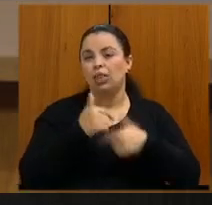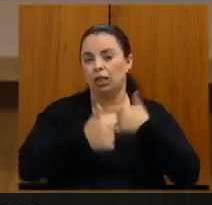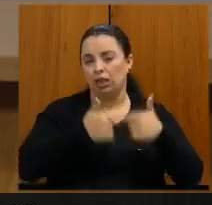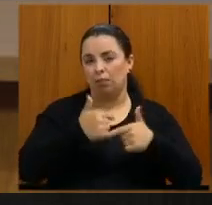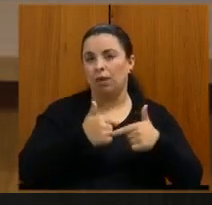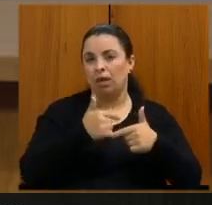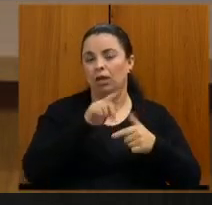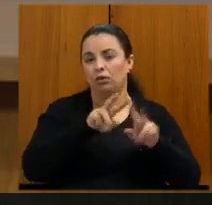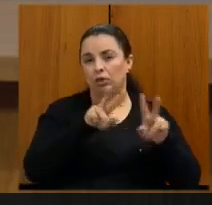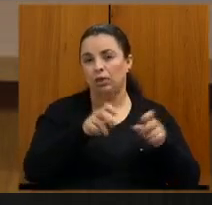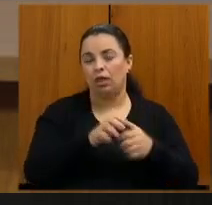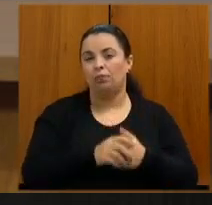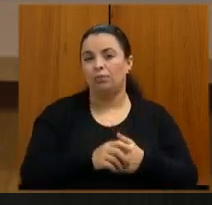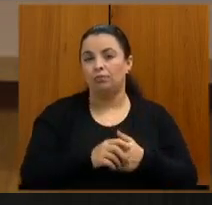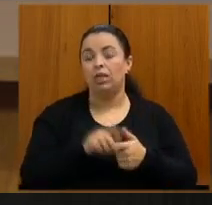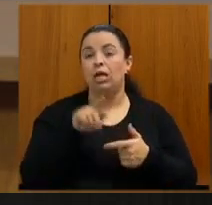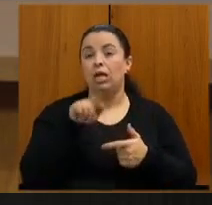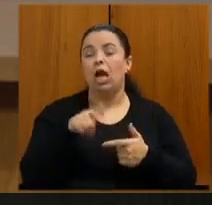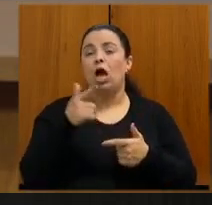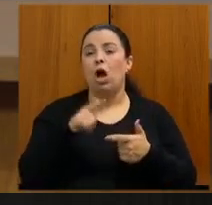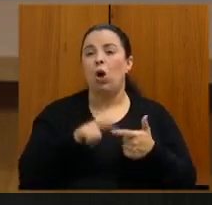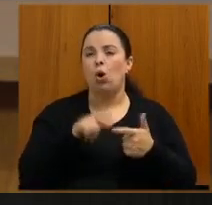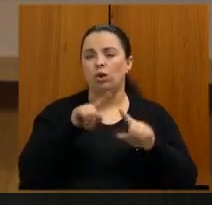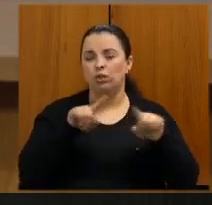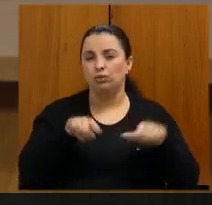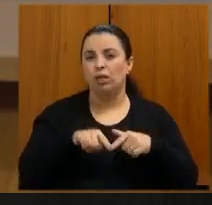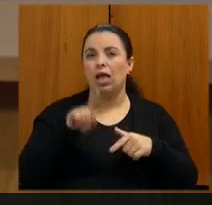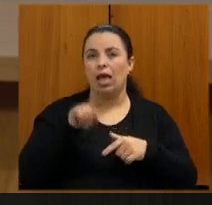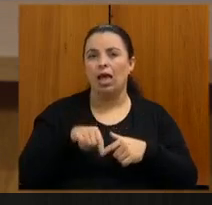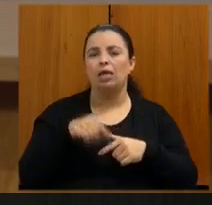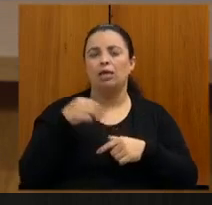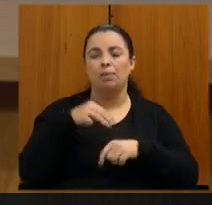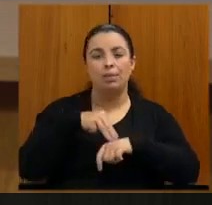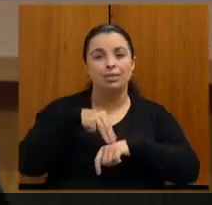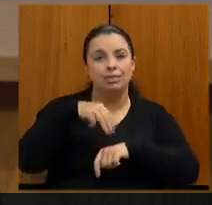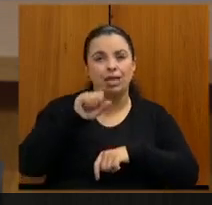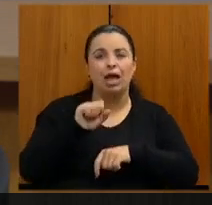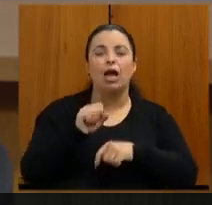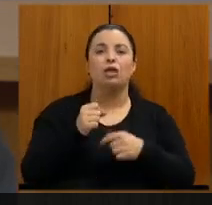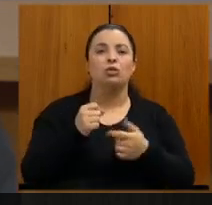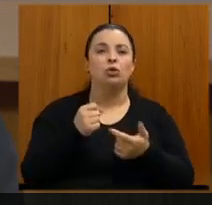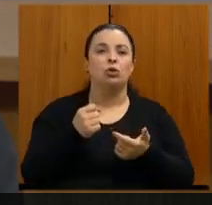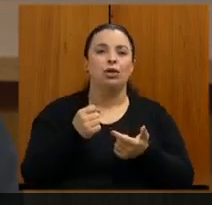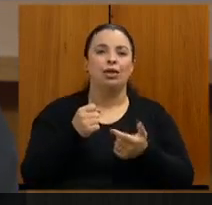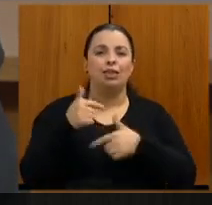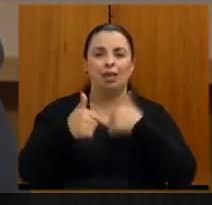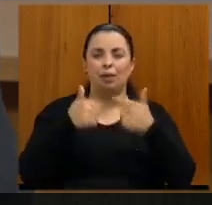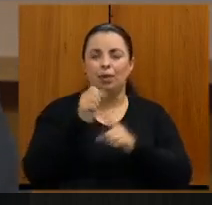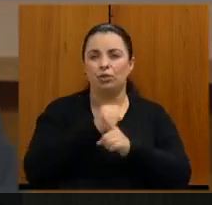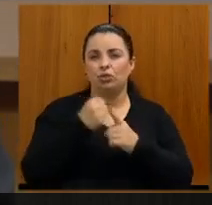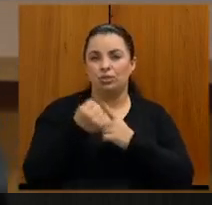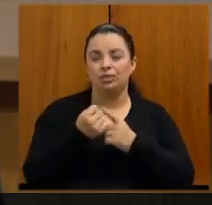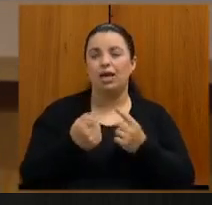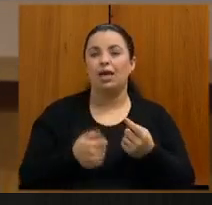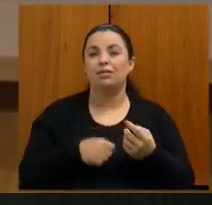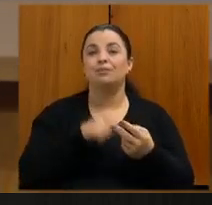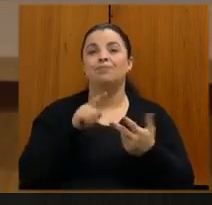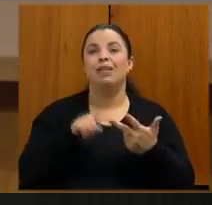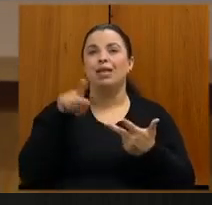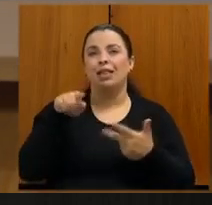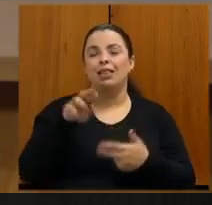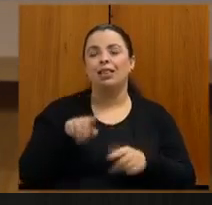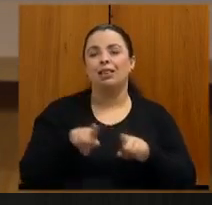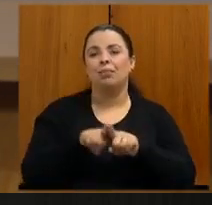experiência e mestrado na realização de trabalhos sociais e nós temos aqui a nossa diretora e